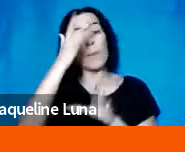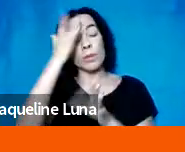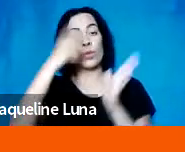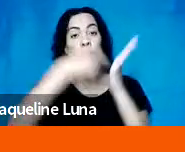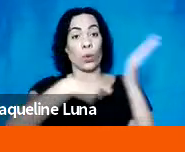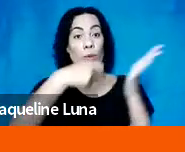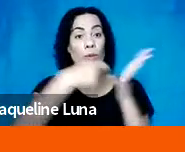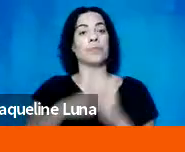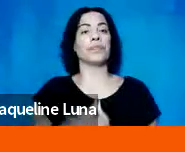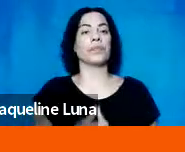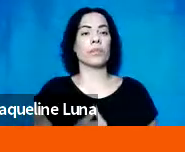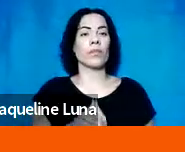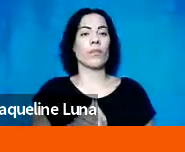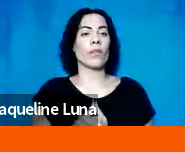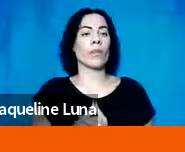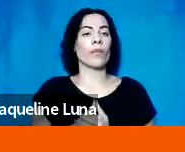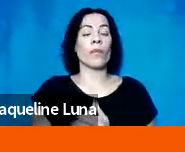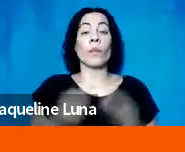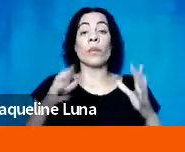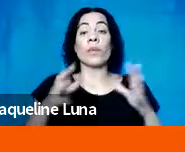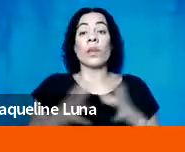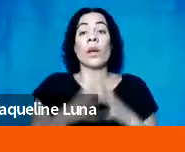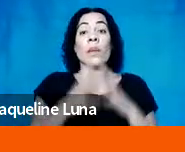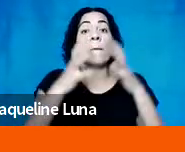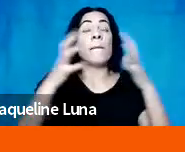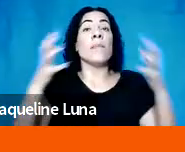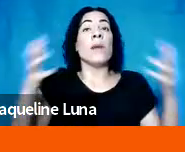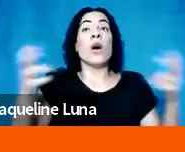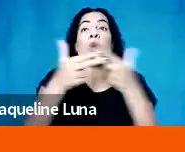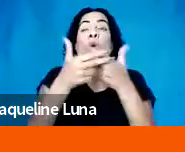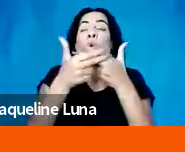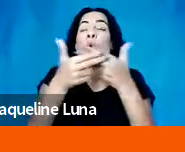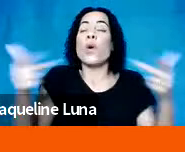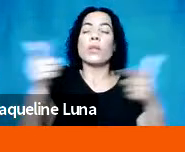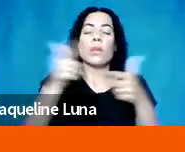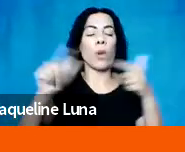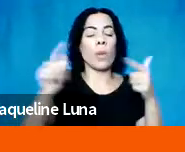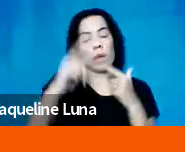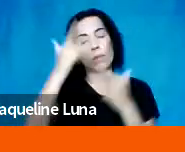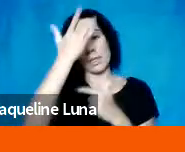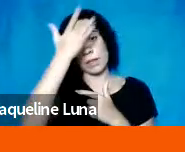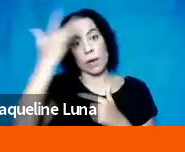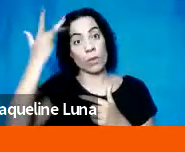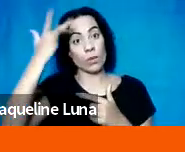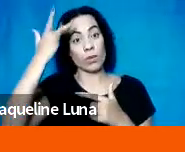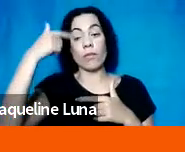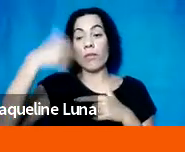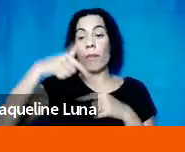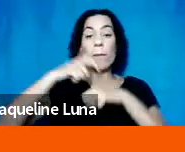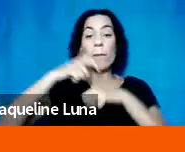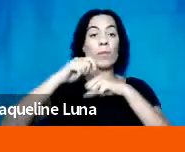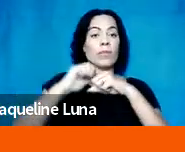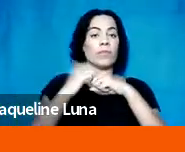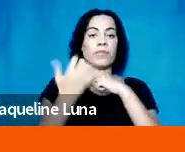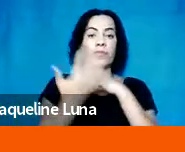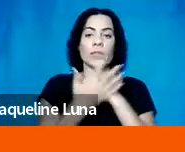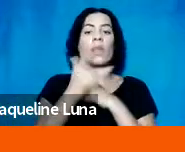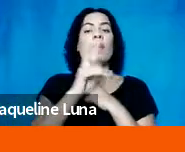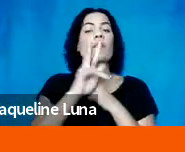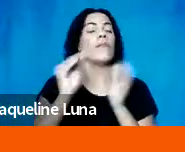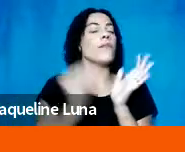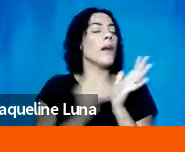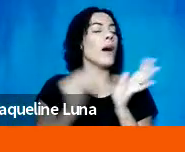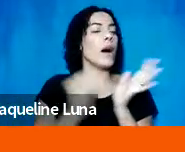A enorme dimensão das questões de saúde mental nessa pandemia ainda está por ser